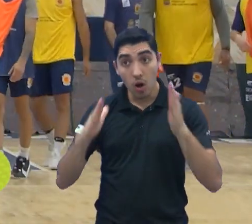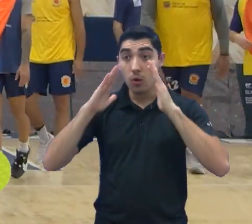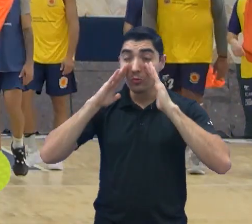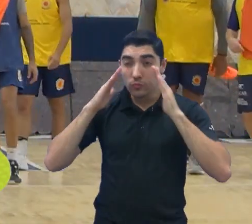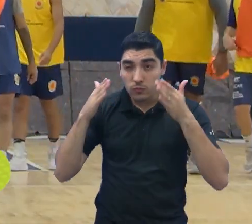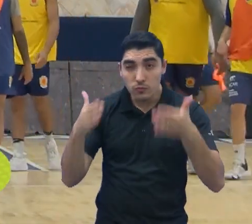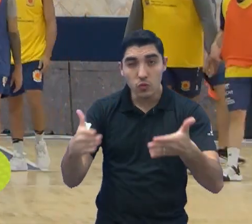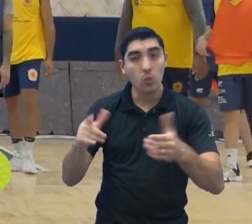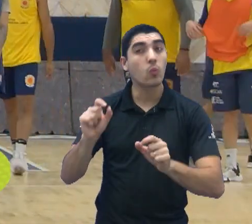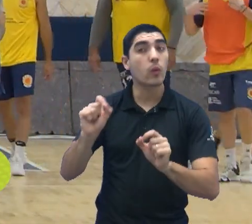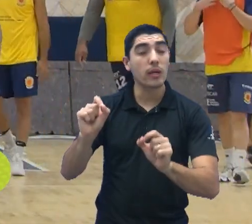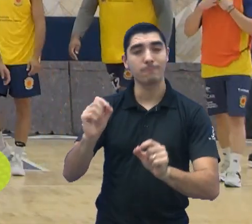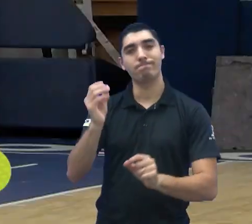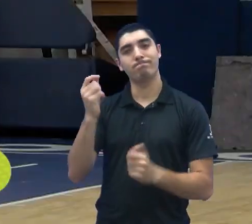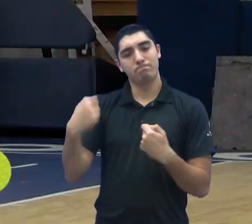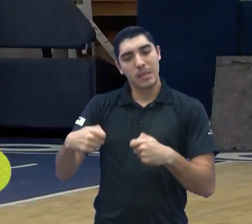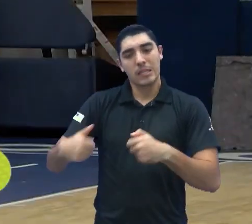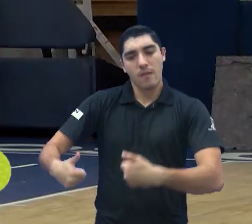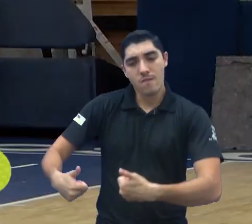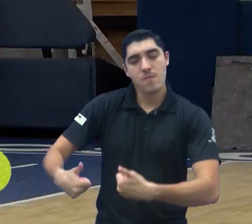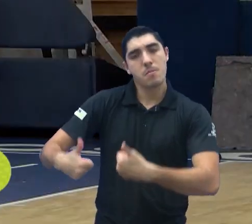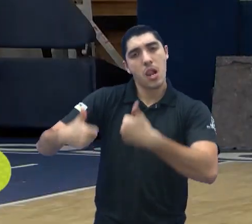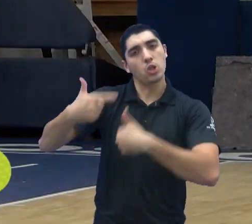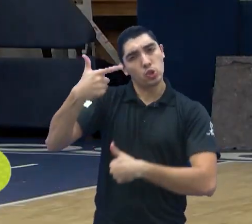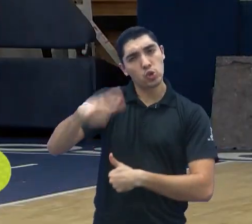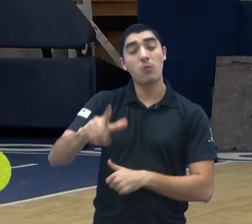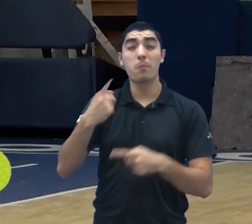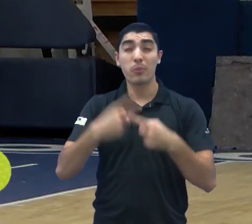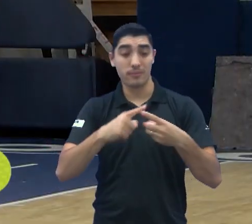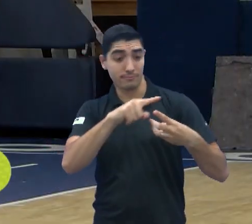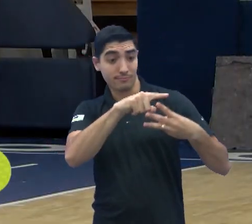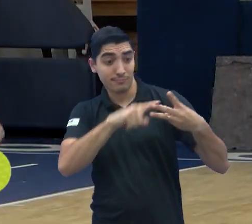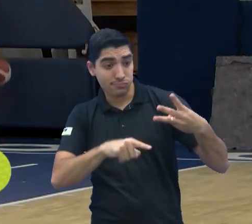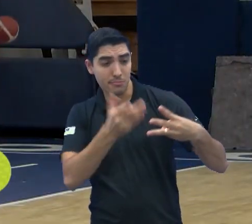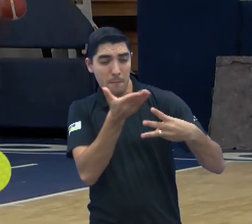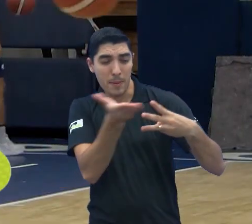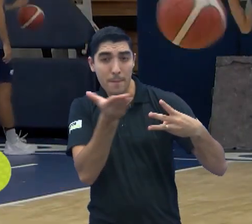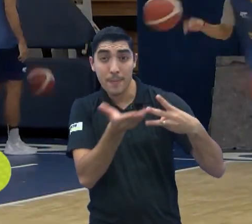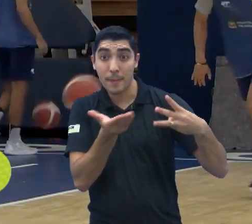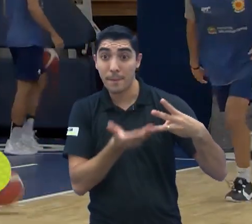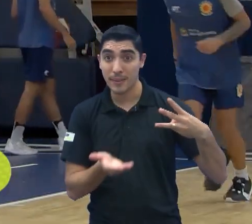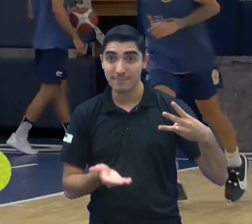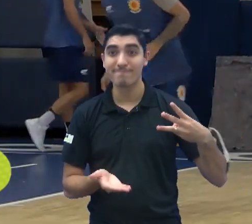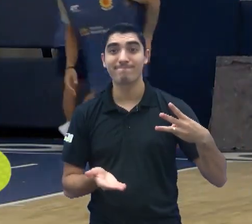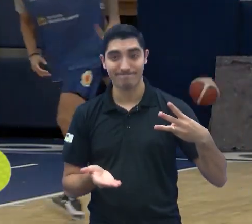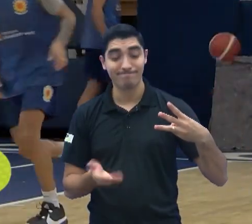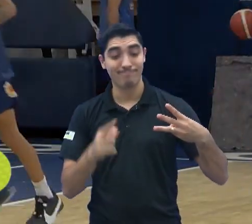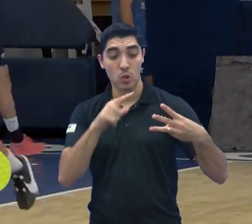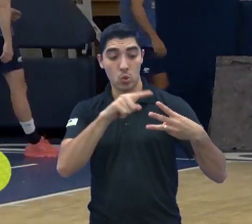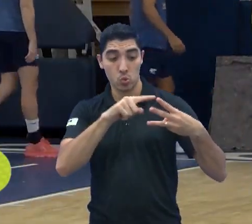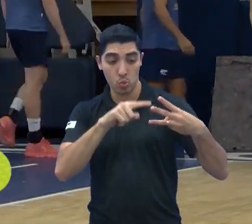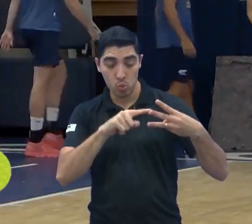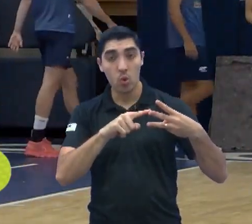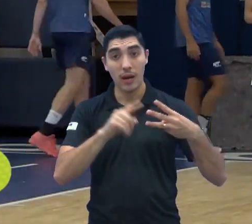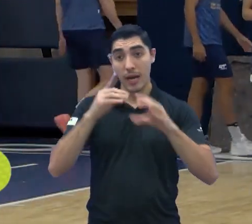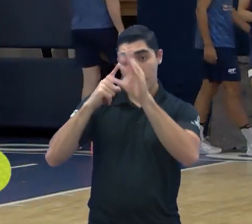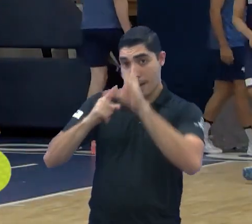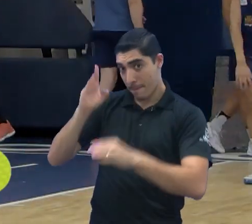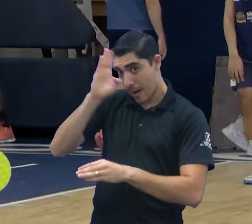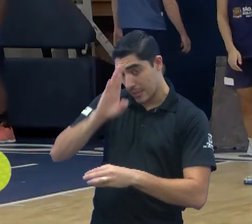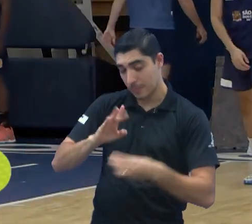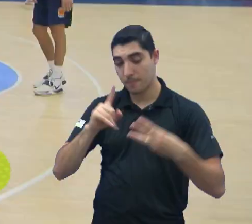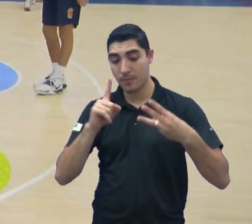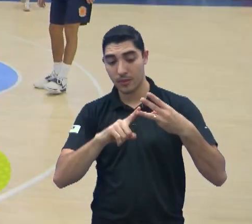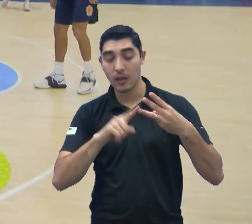José está em retomar a boa forma após 3 derrotas seguidas, sendo 2 pelo NBB e 1 pelo Super 8 contra